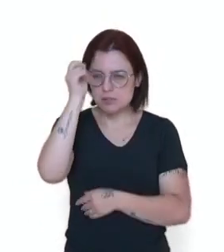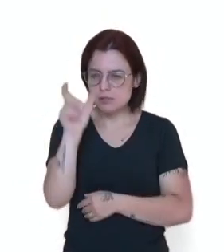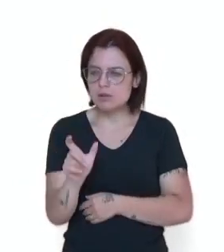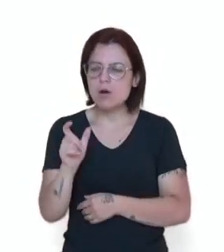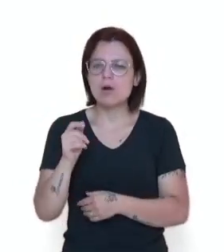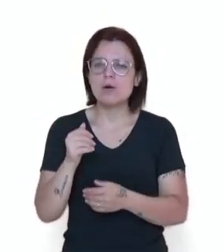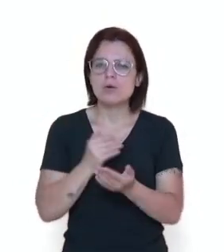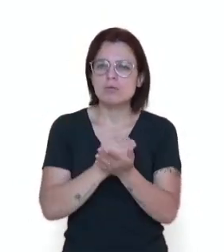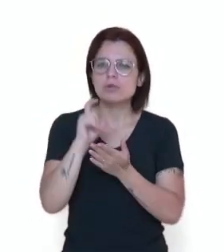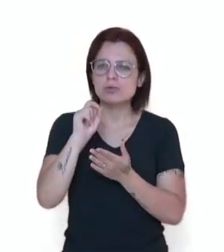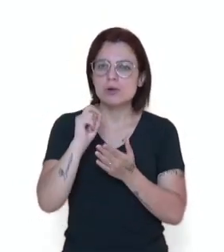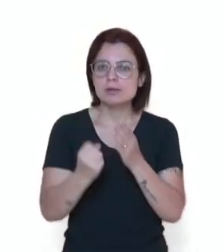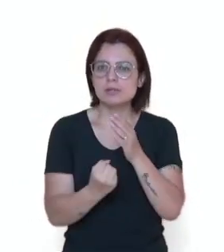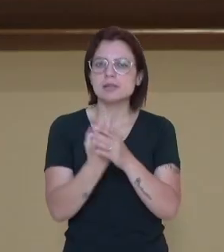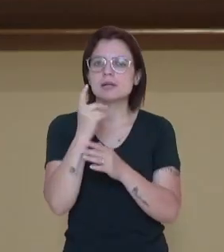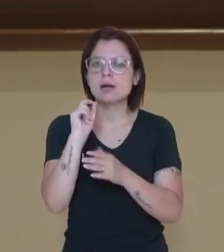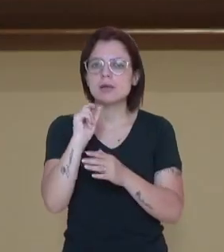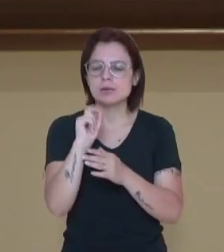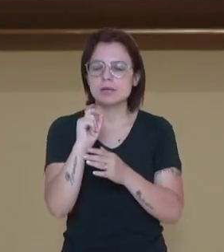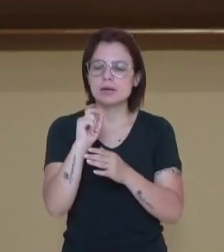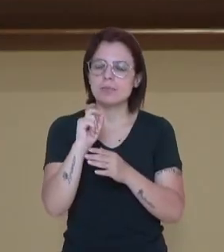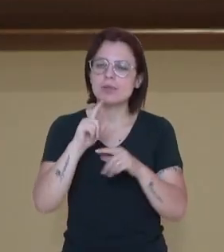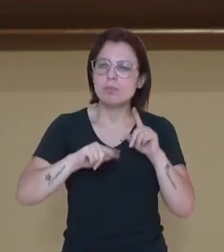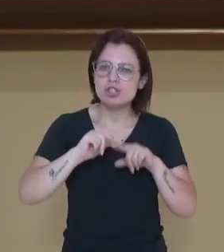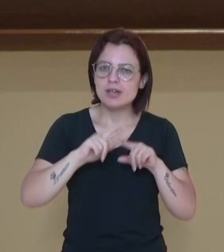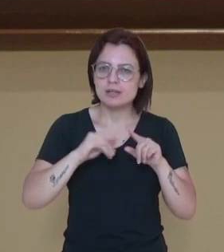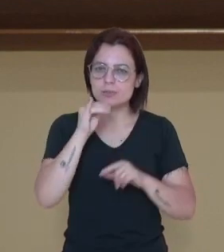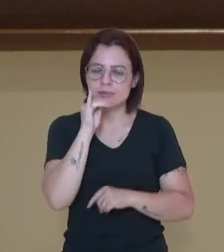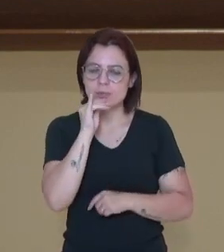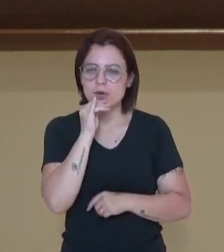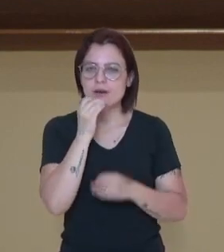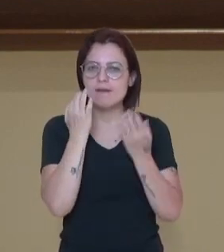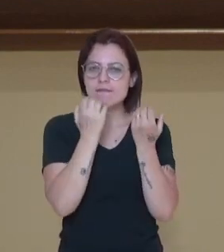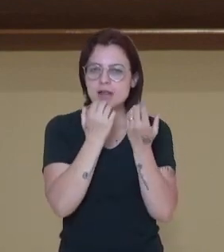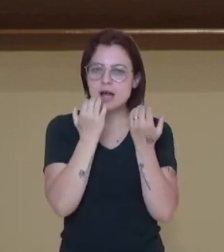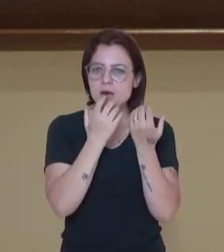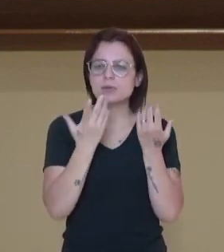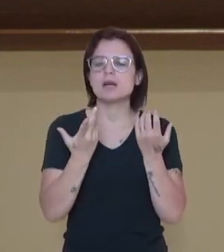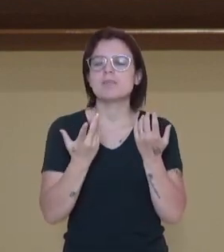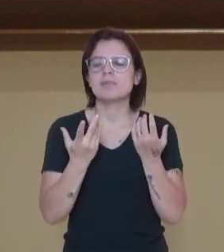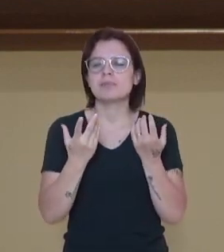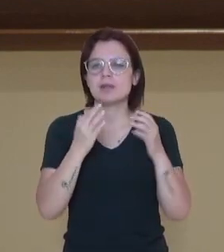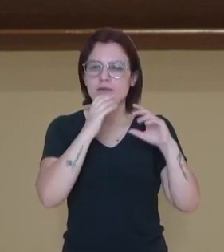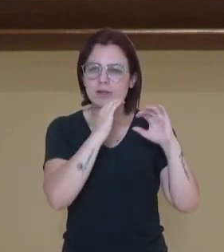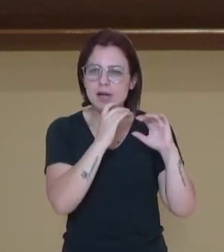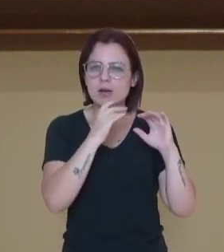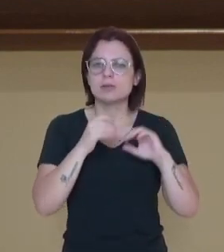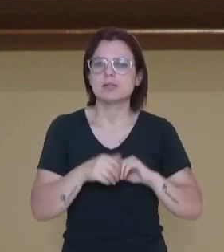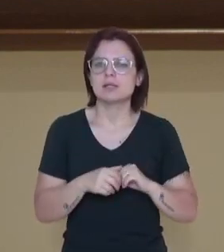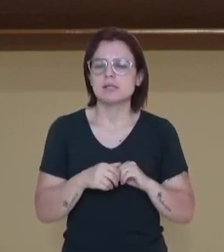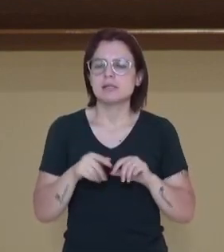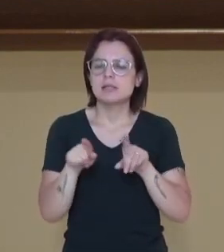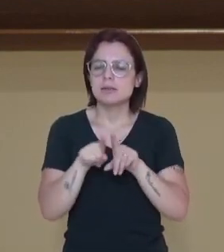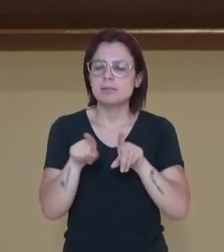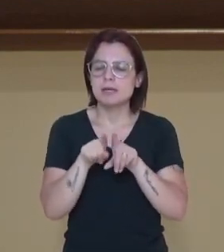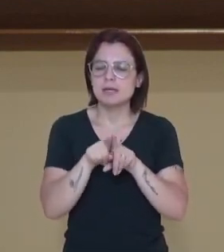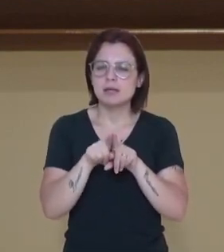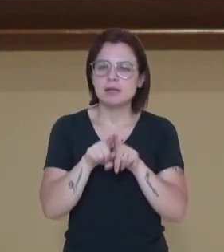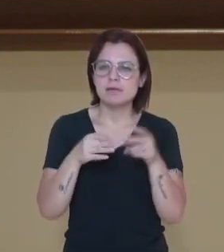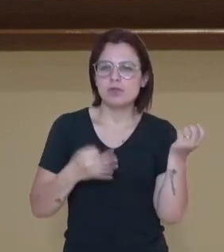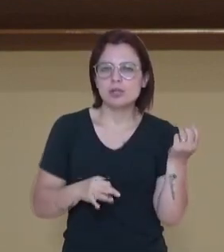objetos da natureza. A flauta foi criada a partir dos restos mortais de animais.